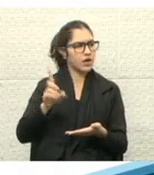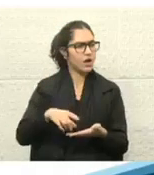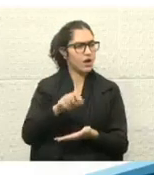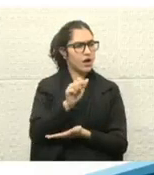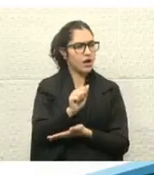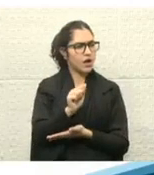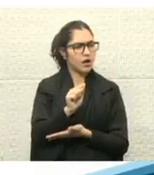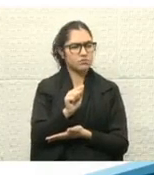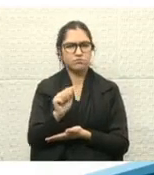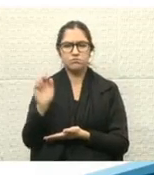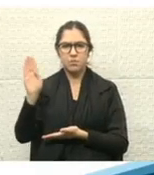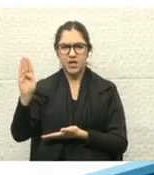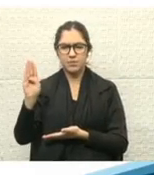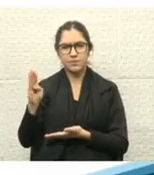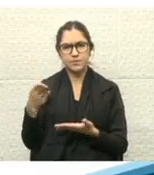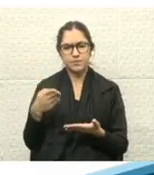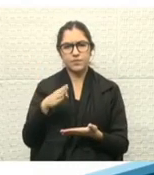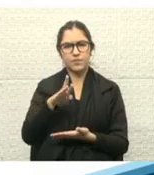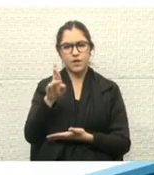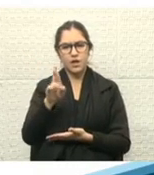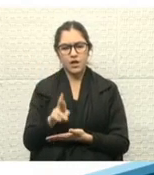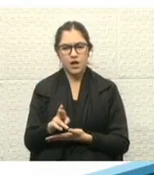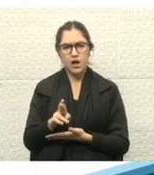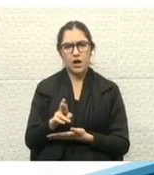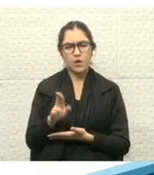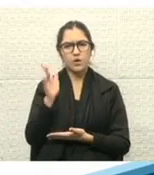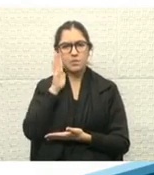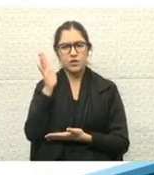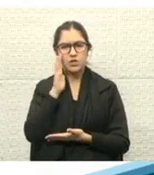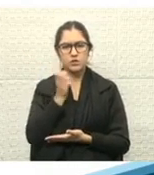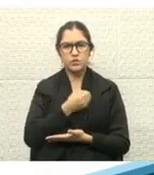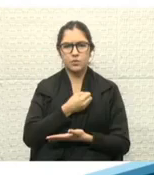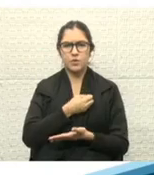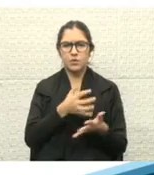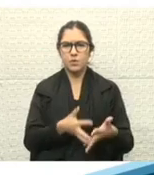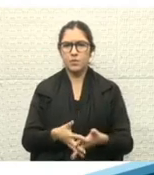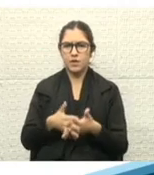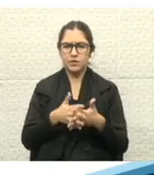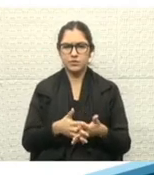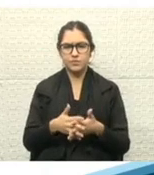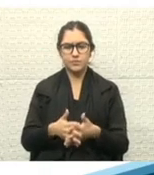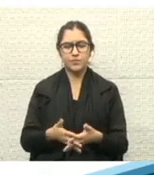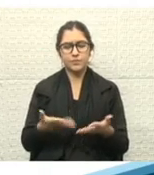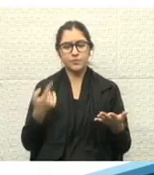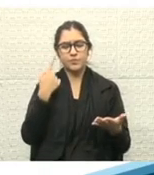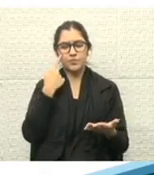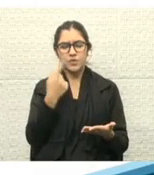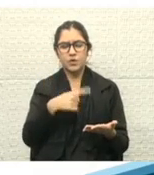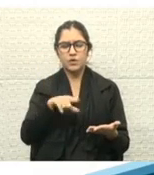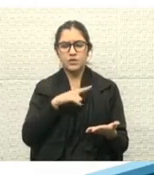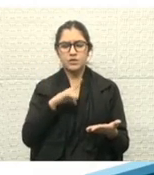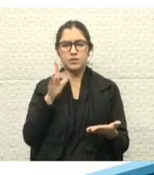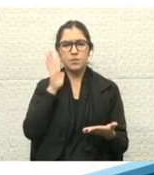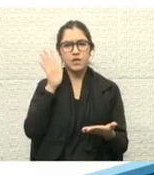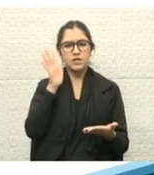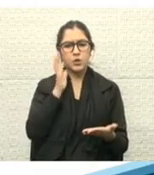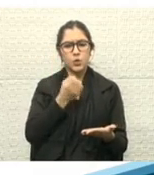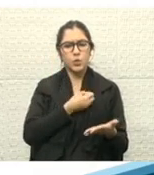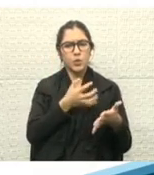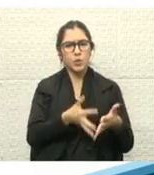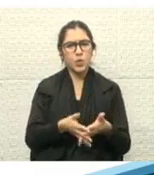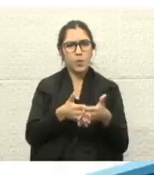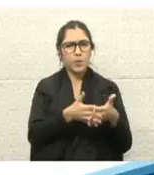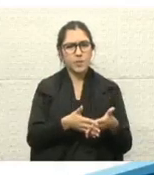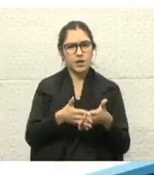A e B, as partes real e imaginária do número complexo. Aqui nós estamos pensando em um número